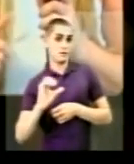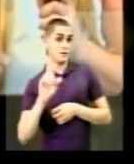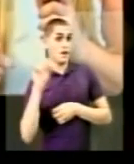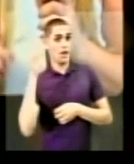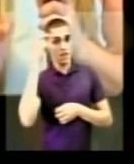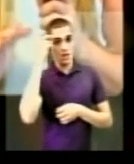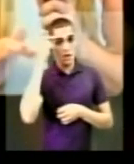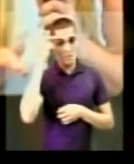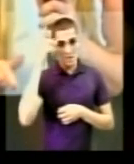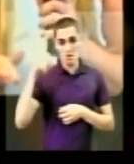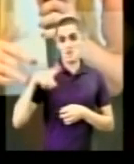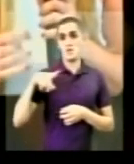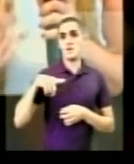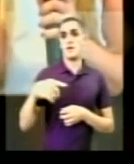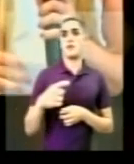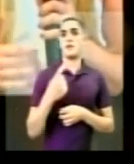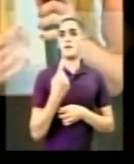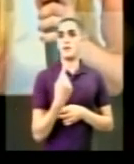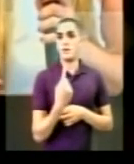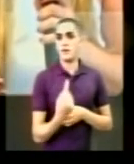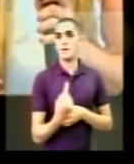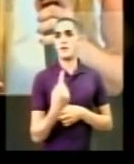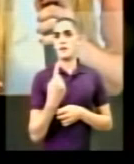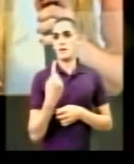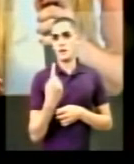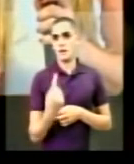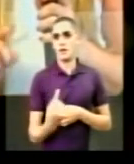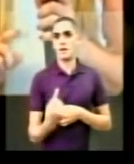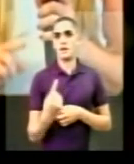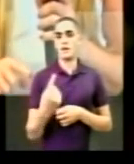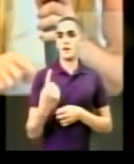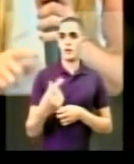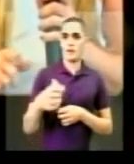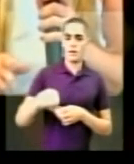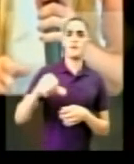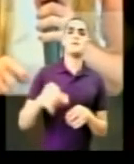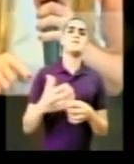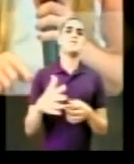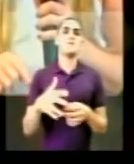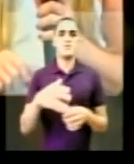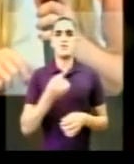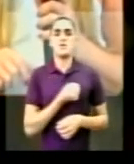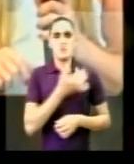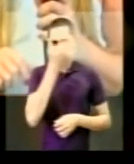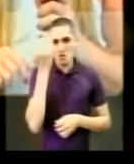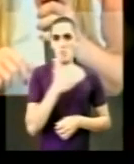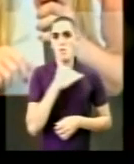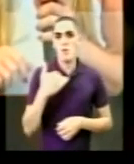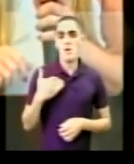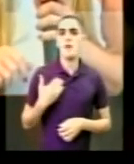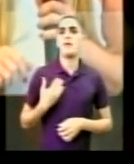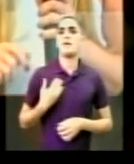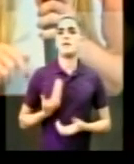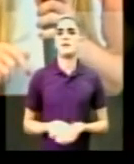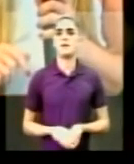em excesso em relação ao total de óbitos ocorrido no município. Já correspondia a